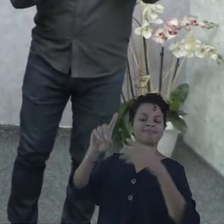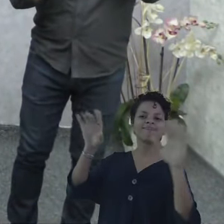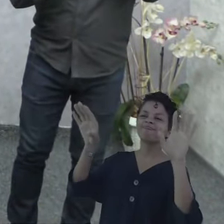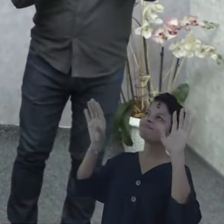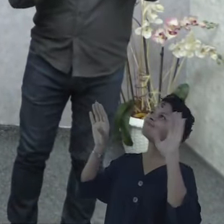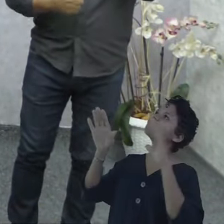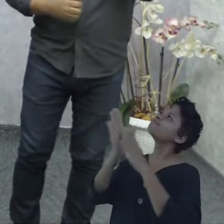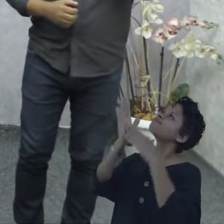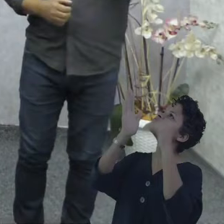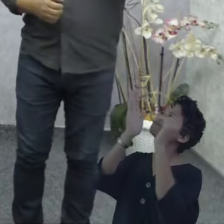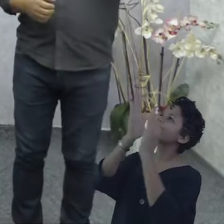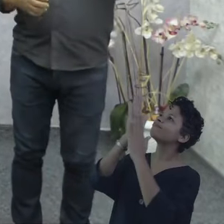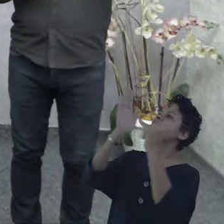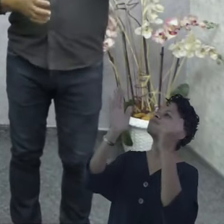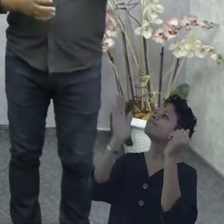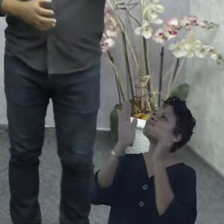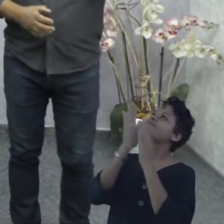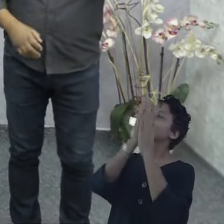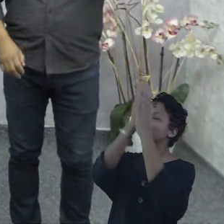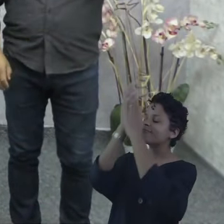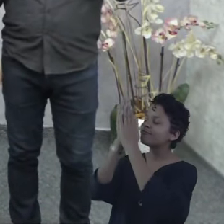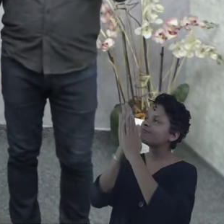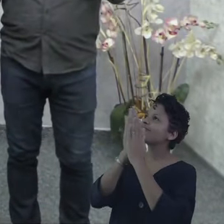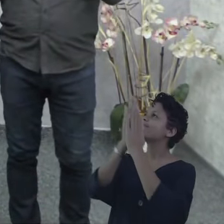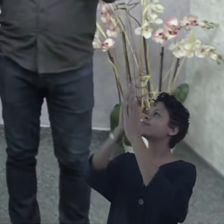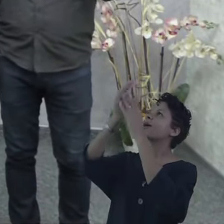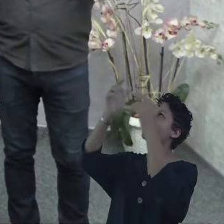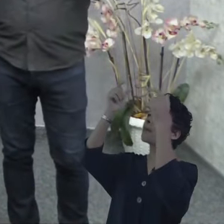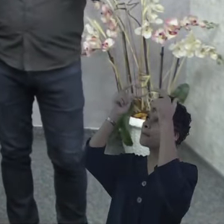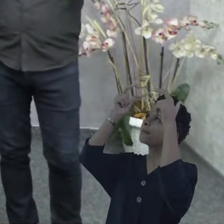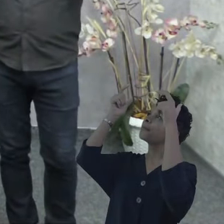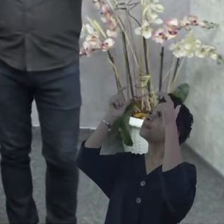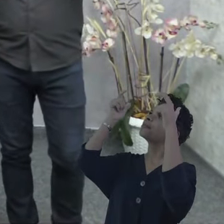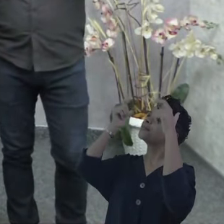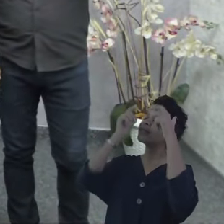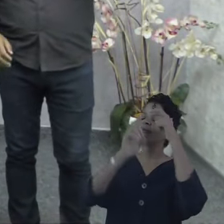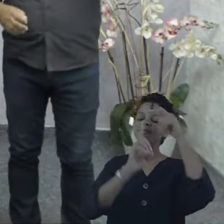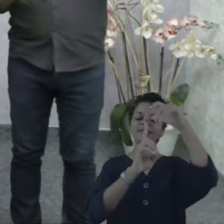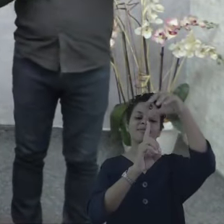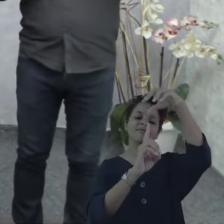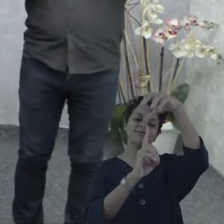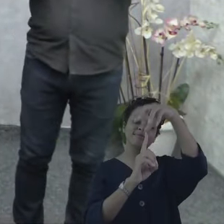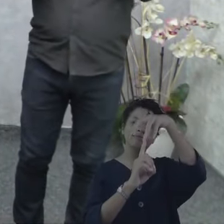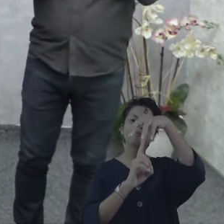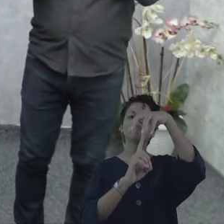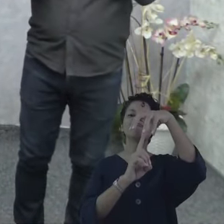cantem em louvor ao Príncipe da Paz.